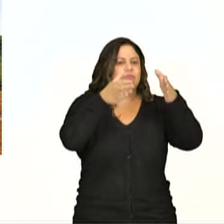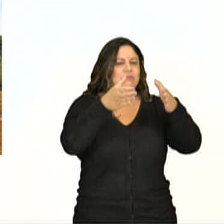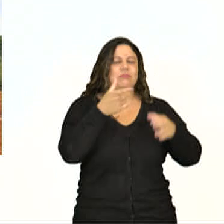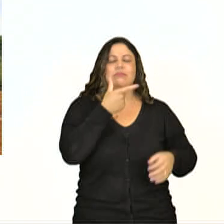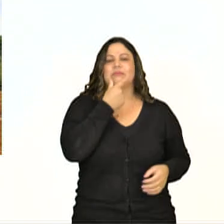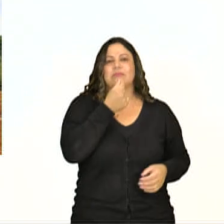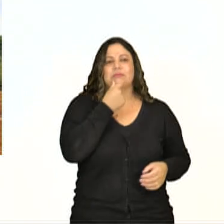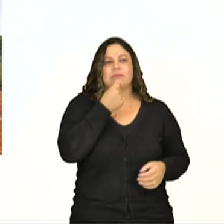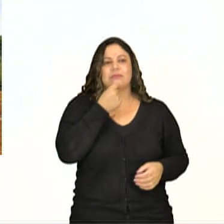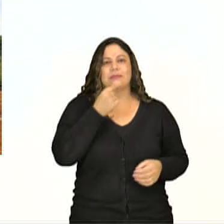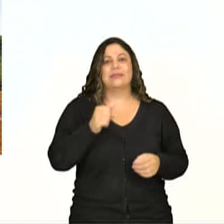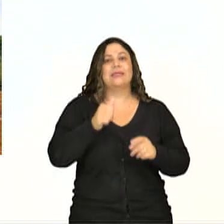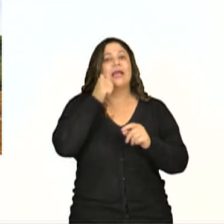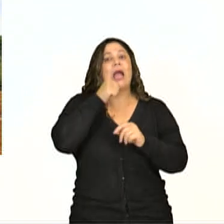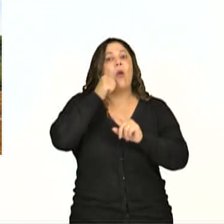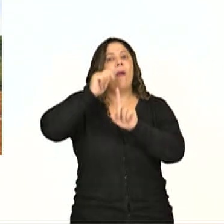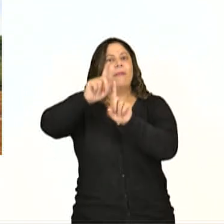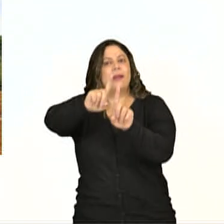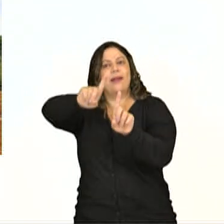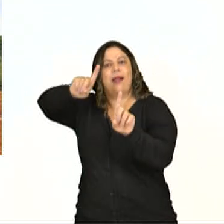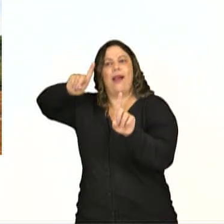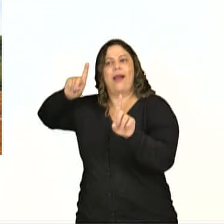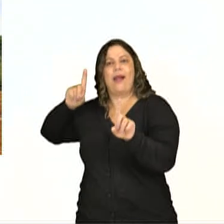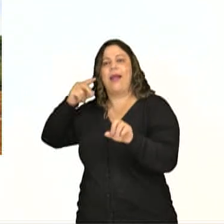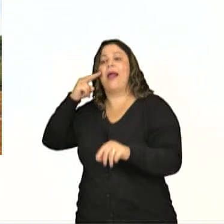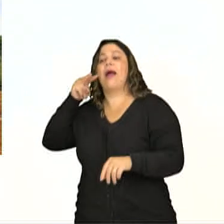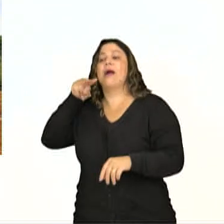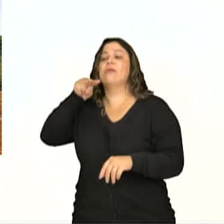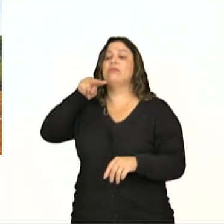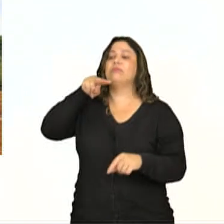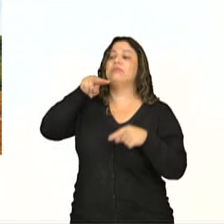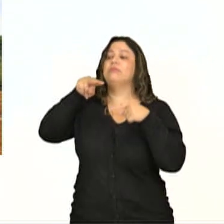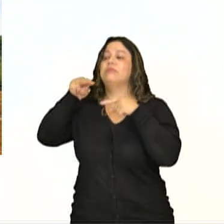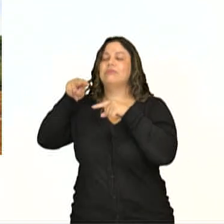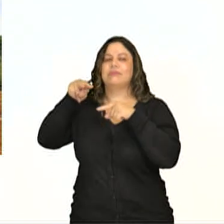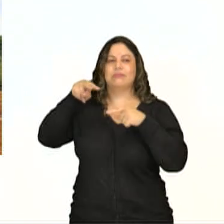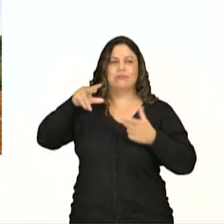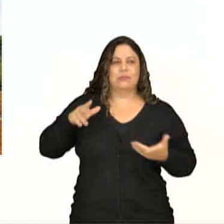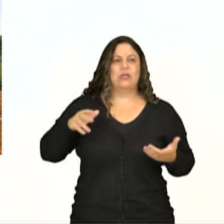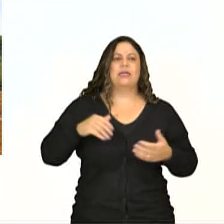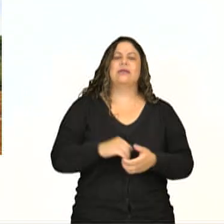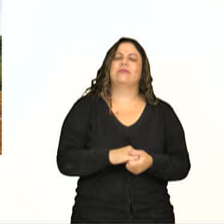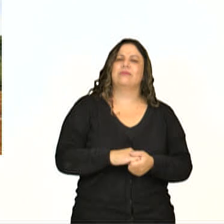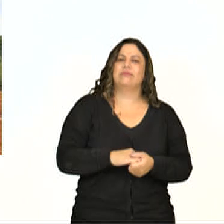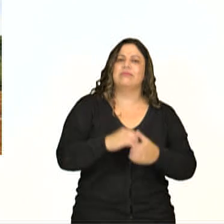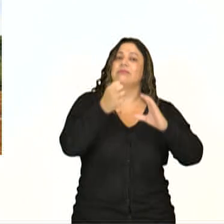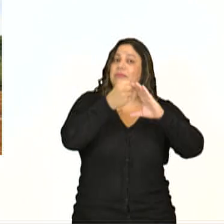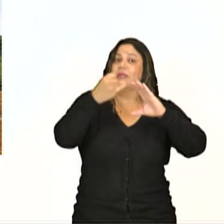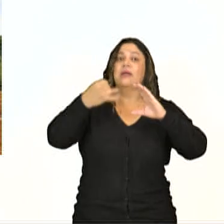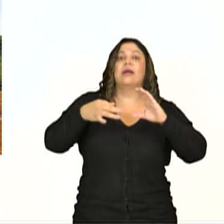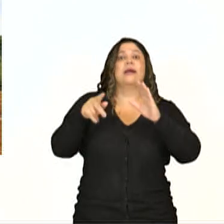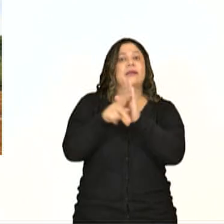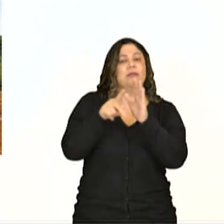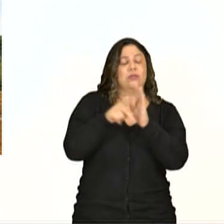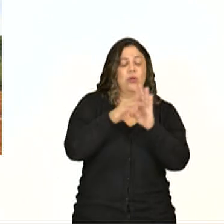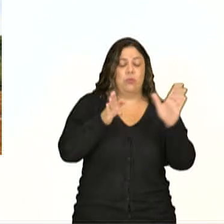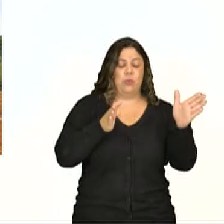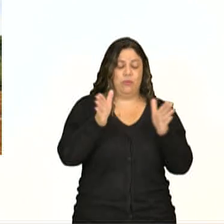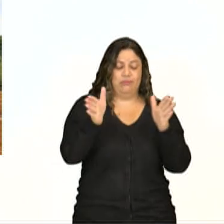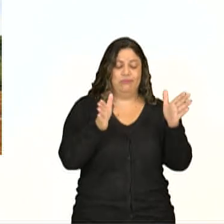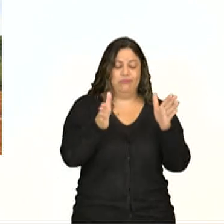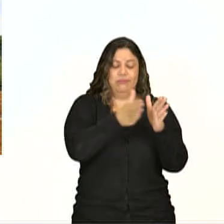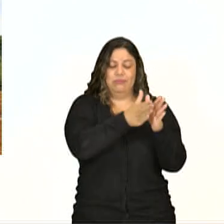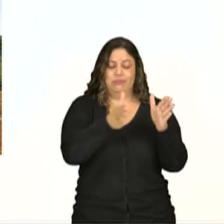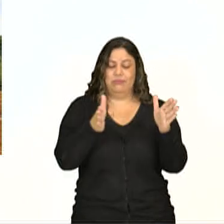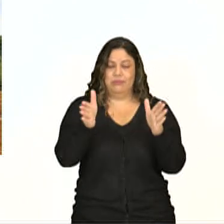tem uma menininha lá atrás, na porta, lá olhando os meninos fazerem. Então, isso também foi característica de uma época,